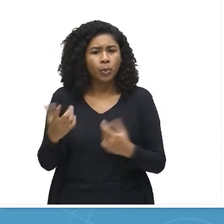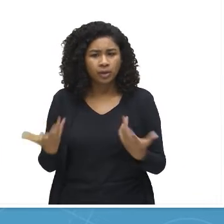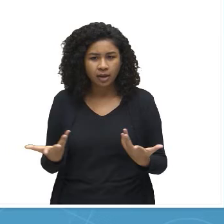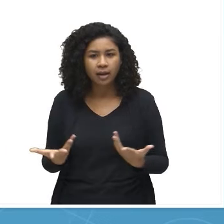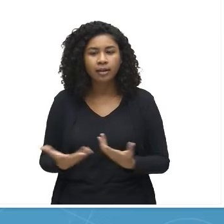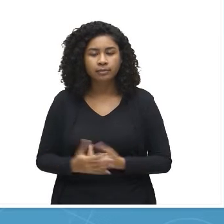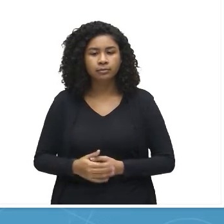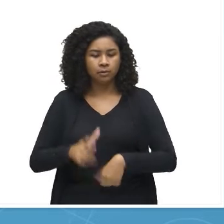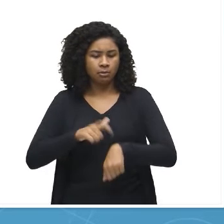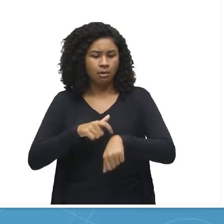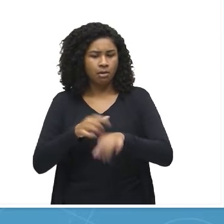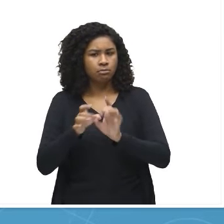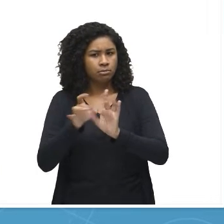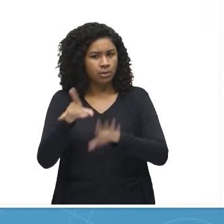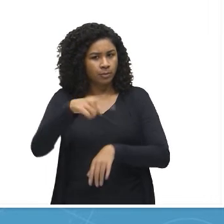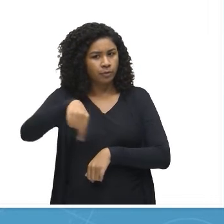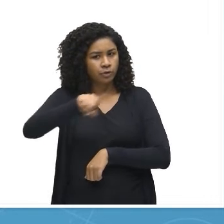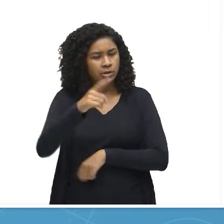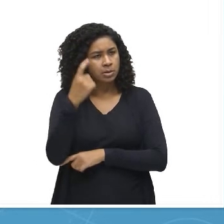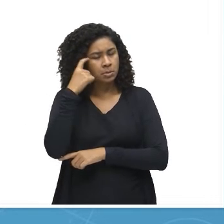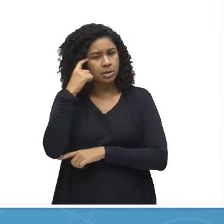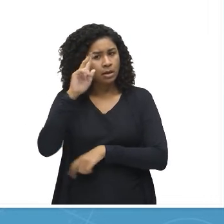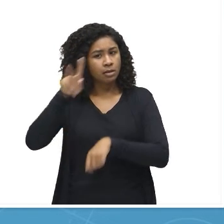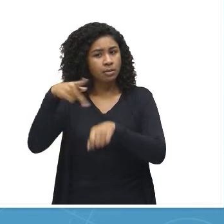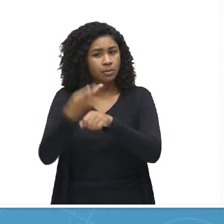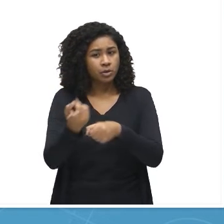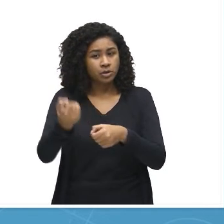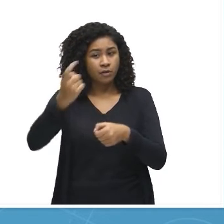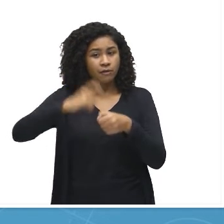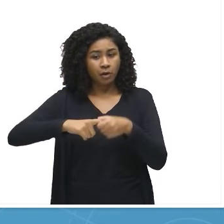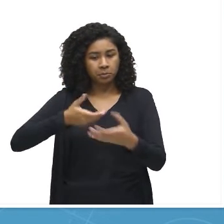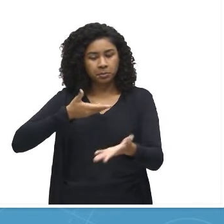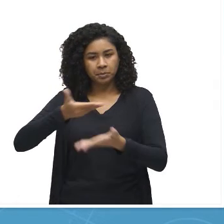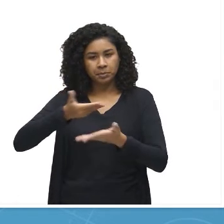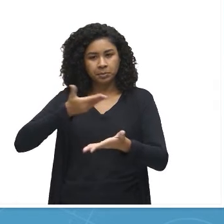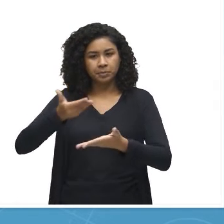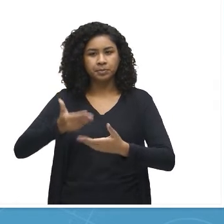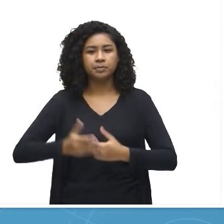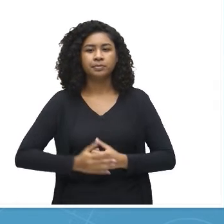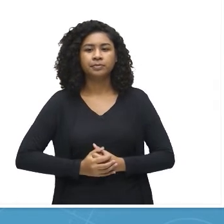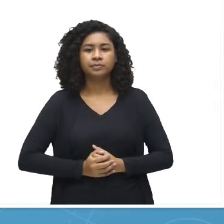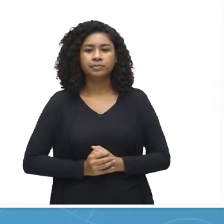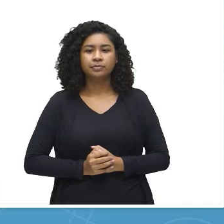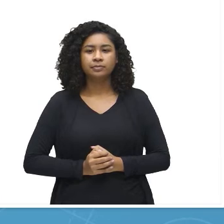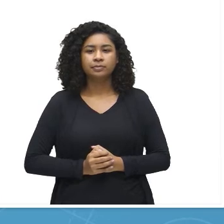tempo agora para refletir sobre essas questões. Daqui a pouquinho a gente volta para a nossa interatividade. Até lá!